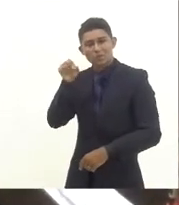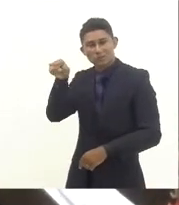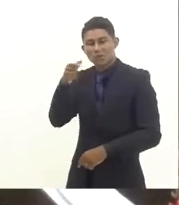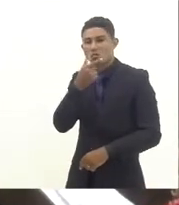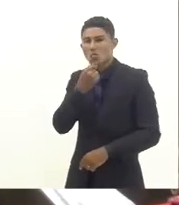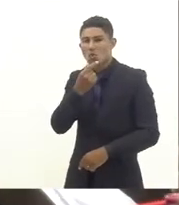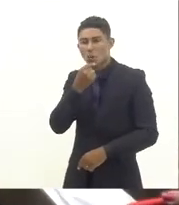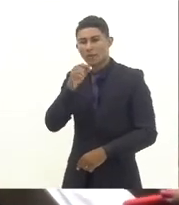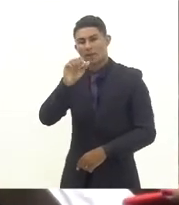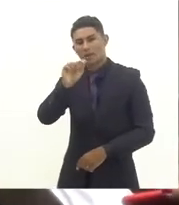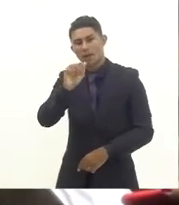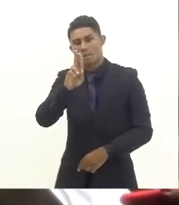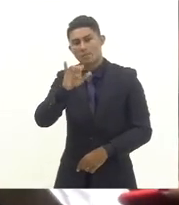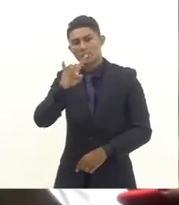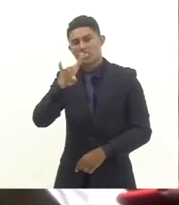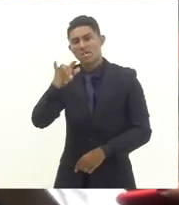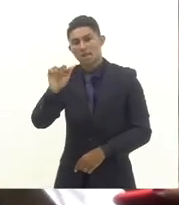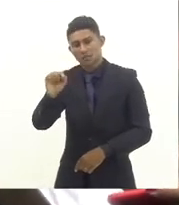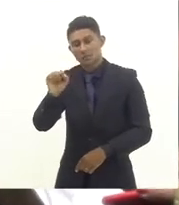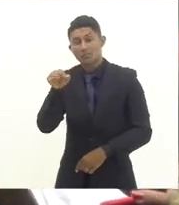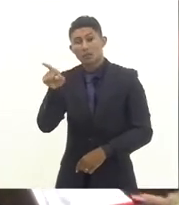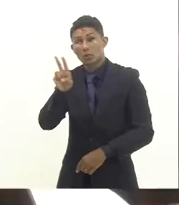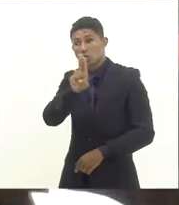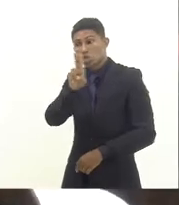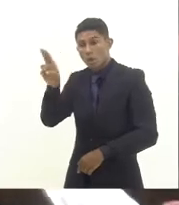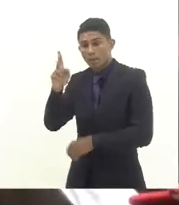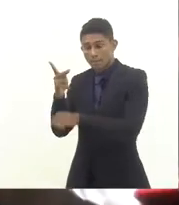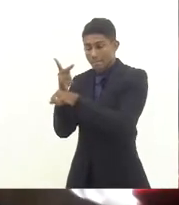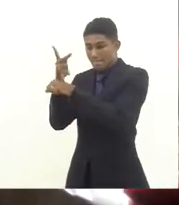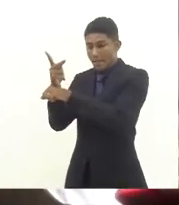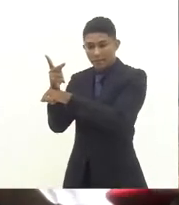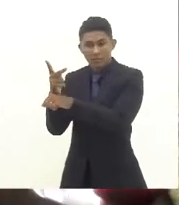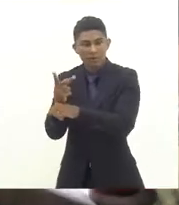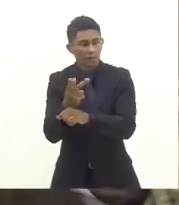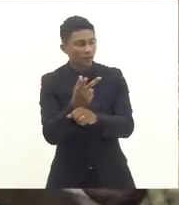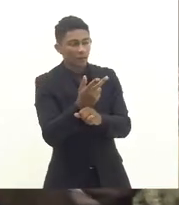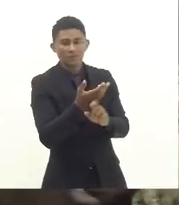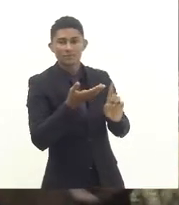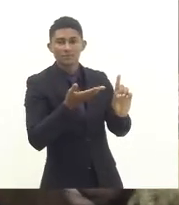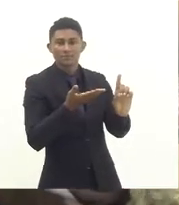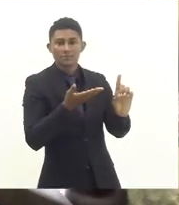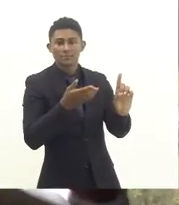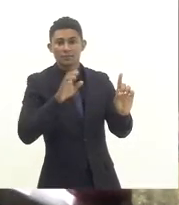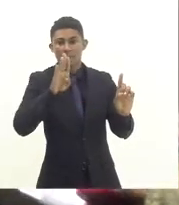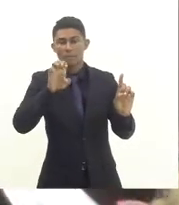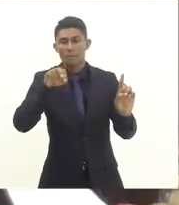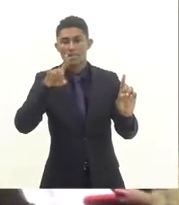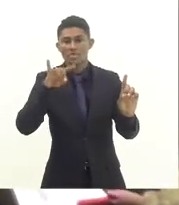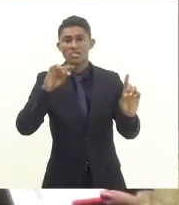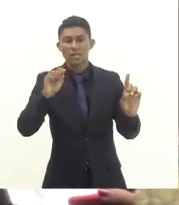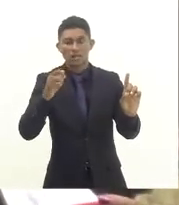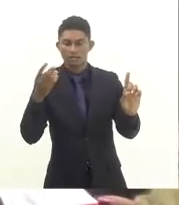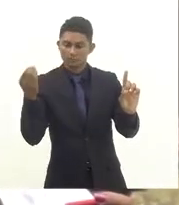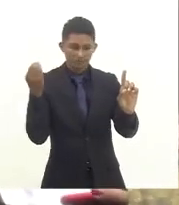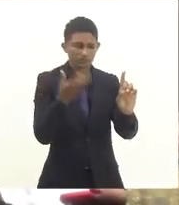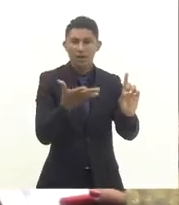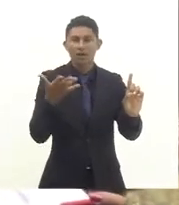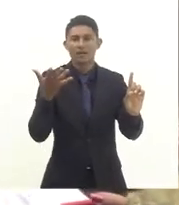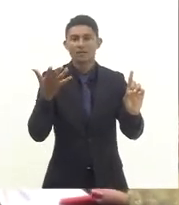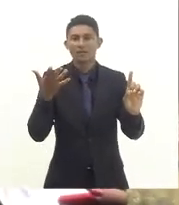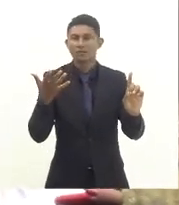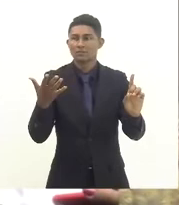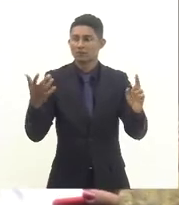foi o Abdias então assim quando o Play os dias entregue a uma figura com a Benedita é